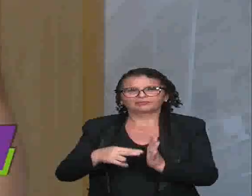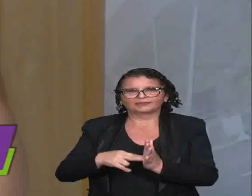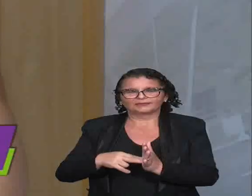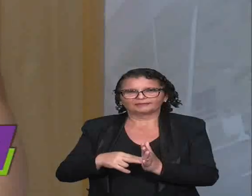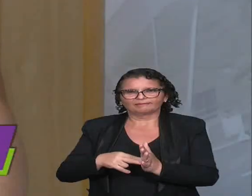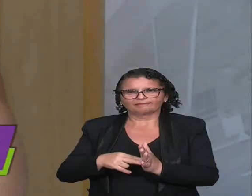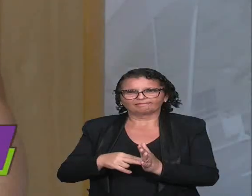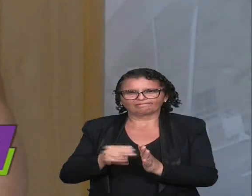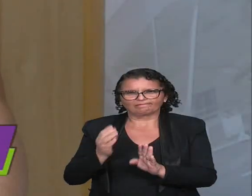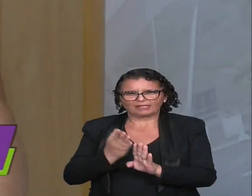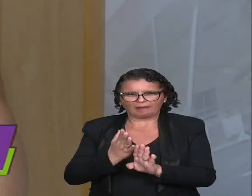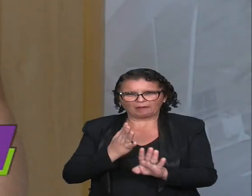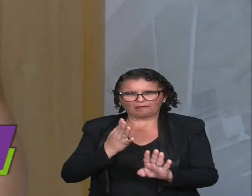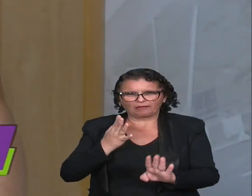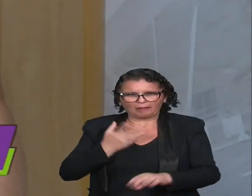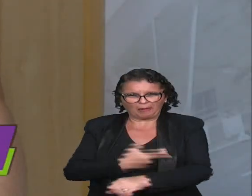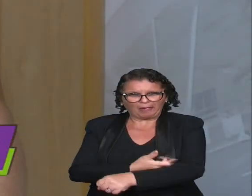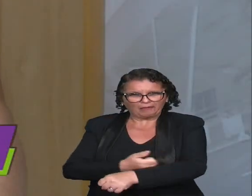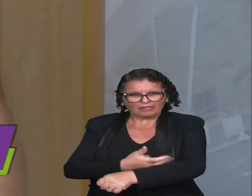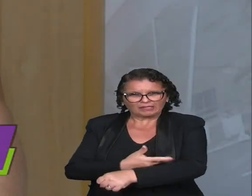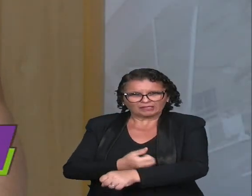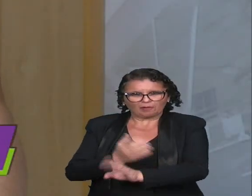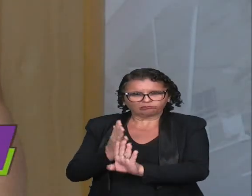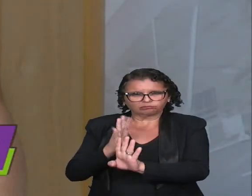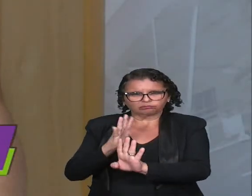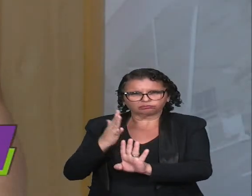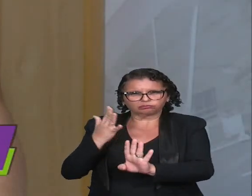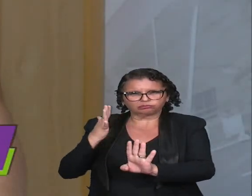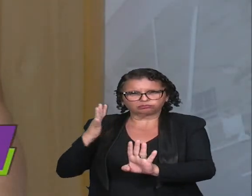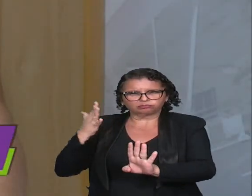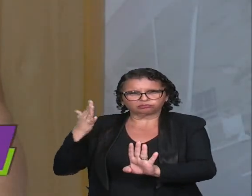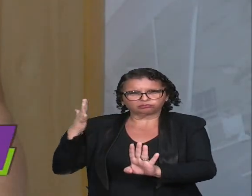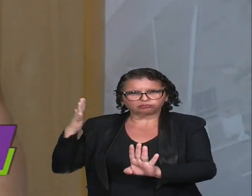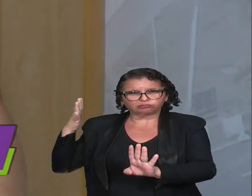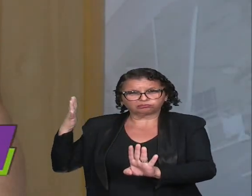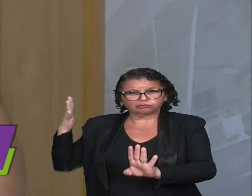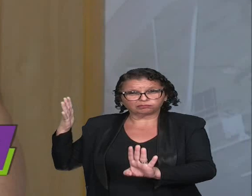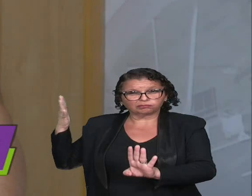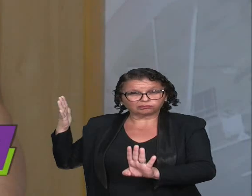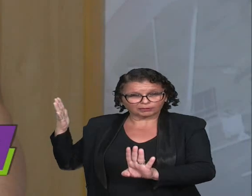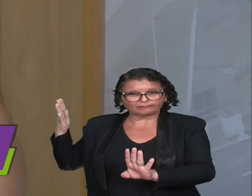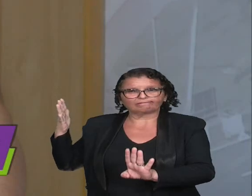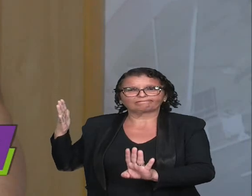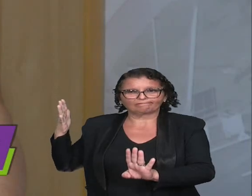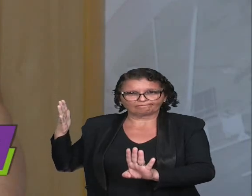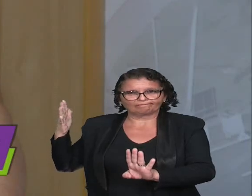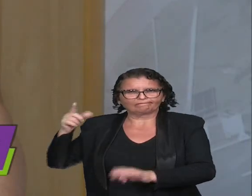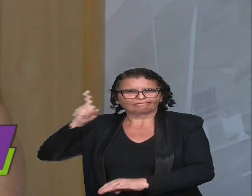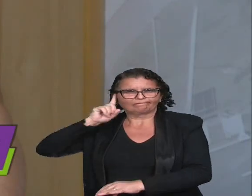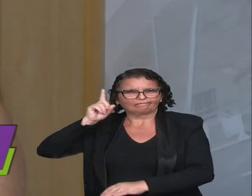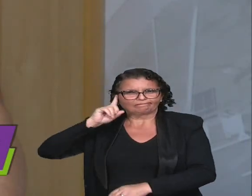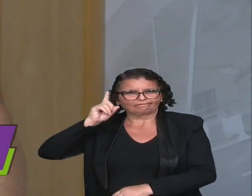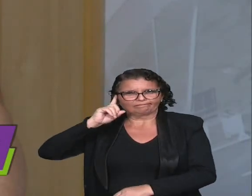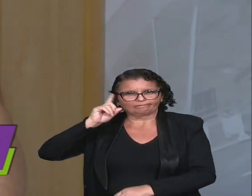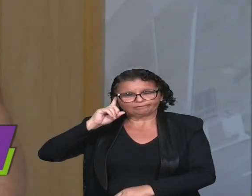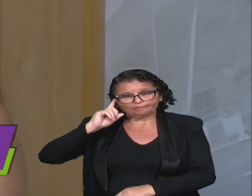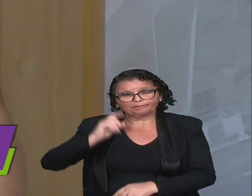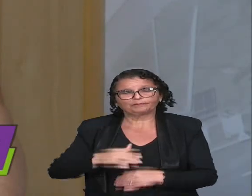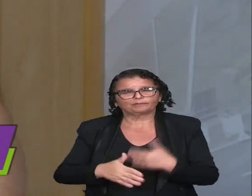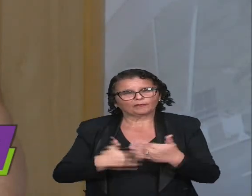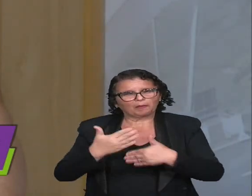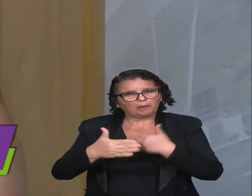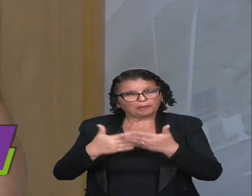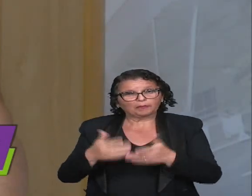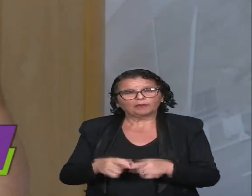fila do Estado porque a cada dia essa fila vem crescendo ela vem crescendo